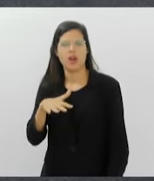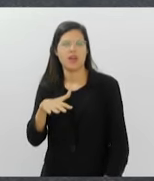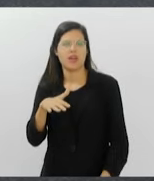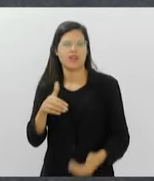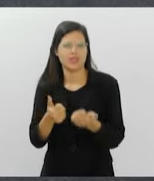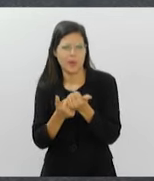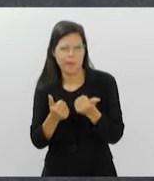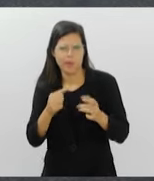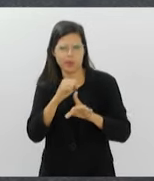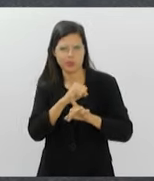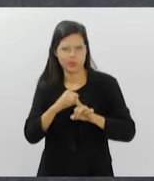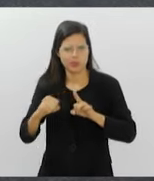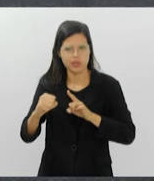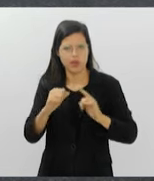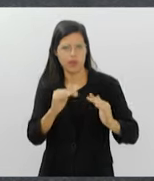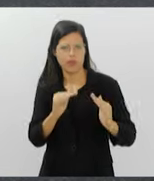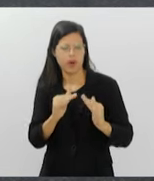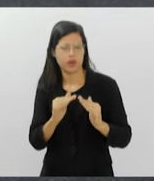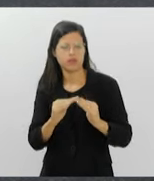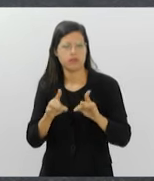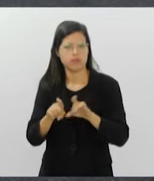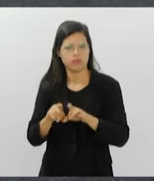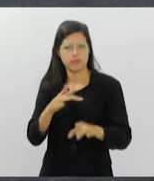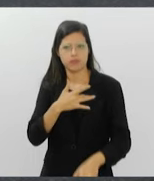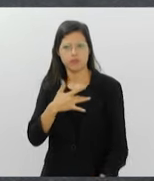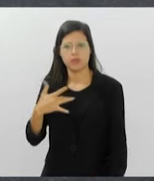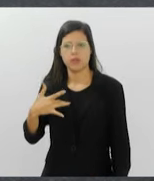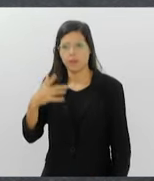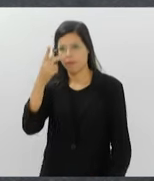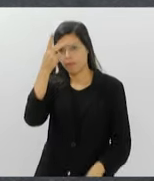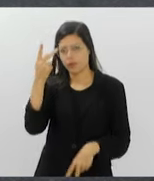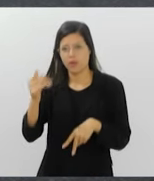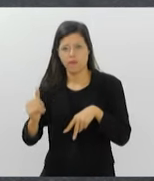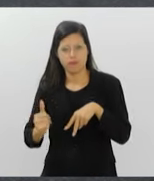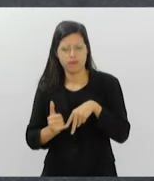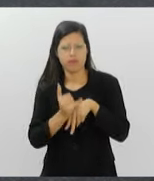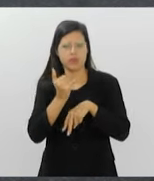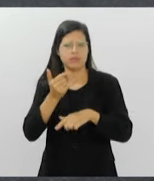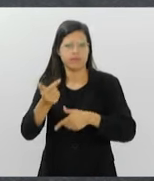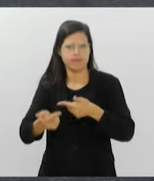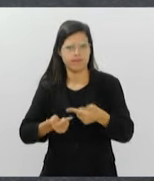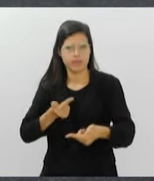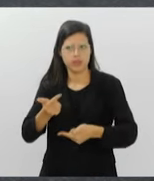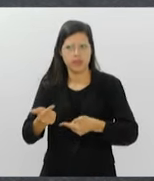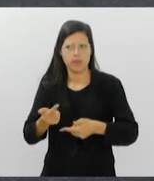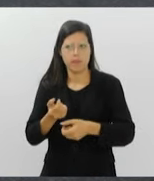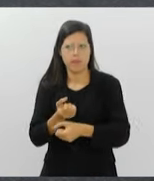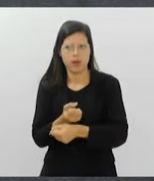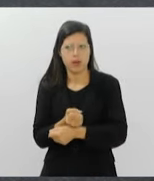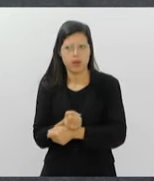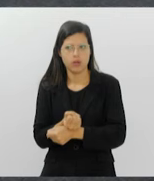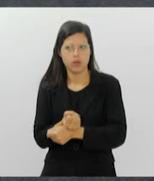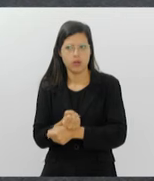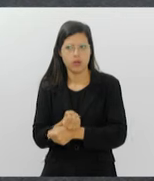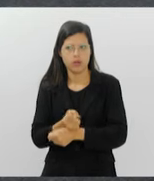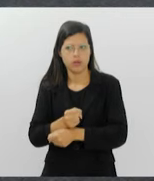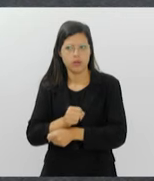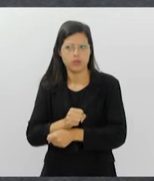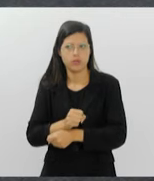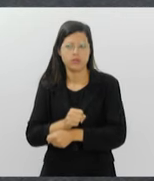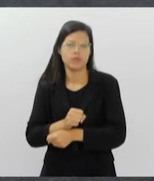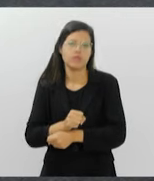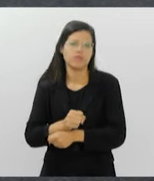social, habitação e saúde para vítimas de trabalho escravo, para vítimas de trabalho em